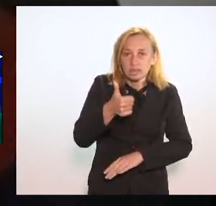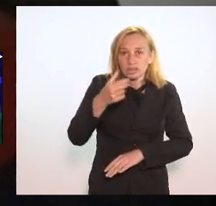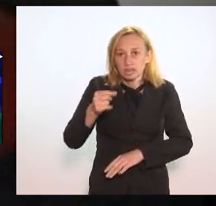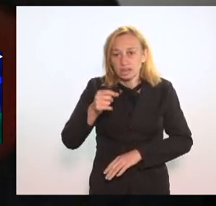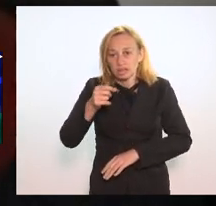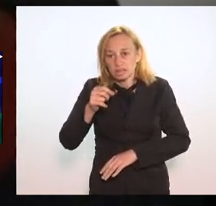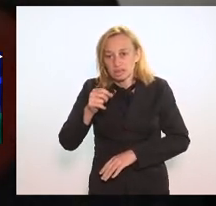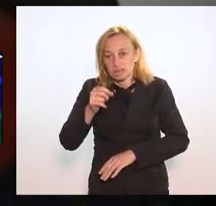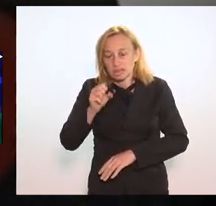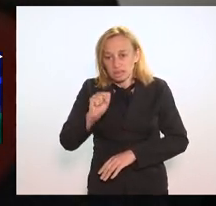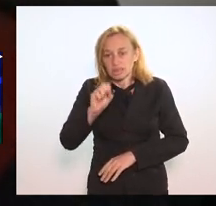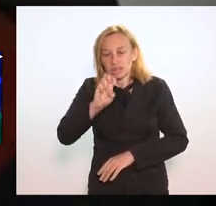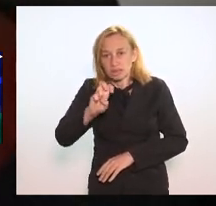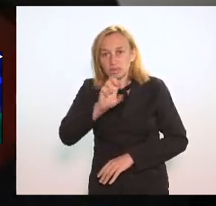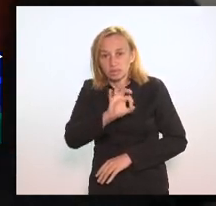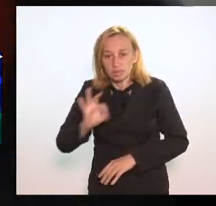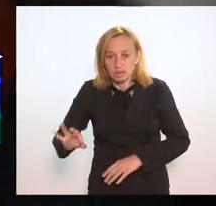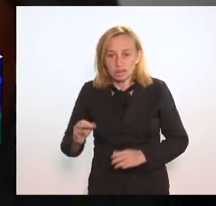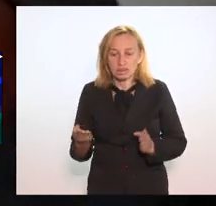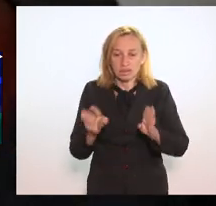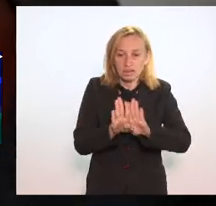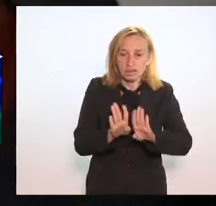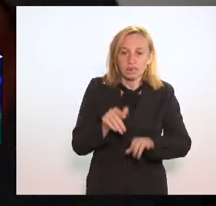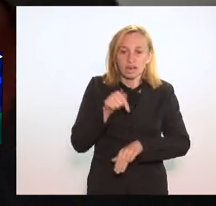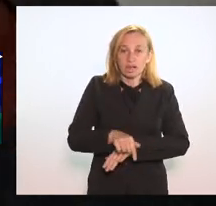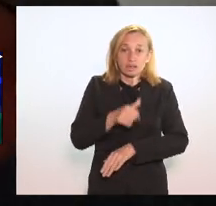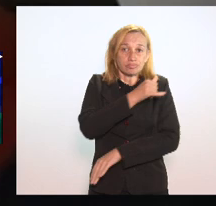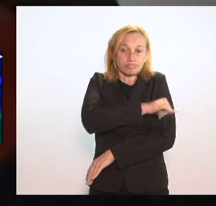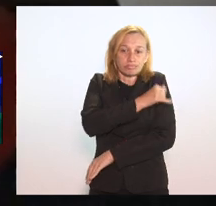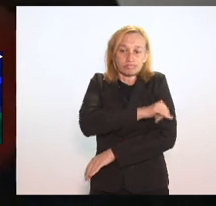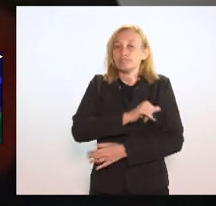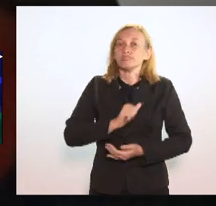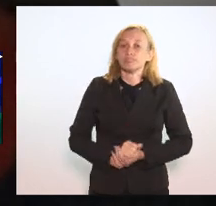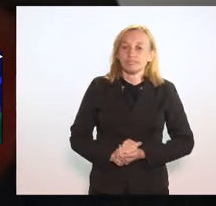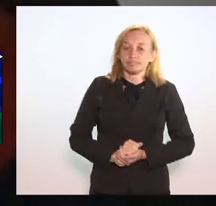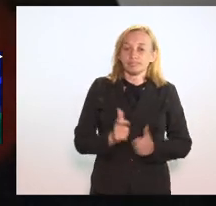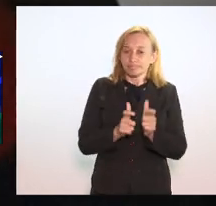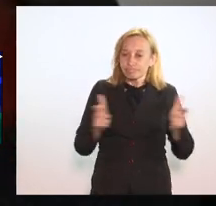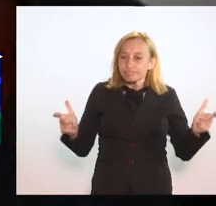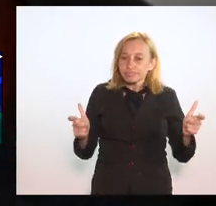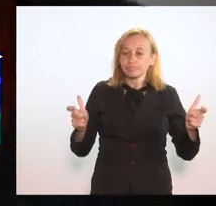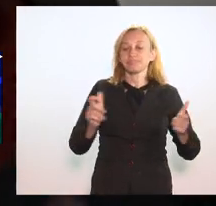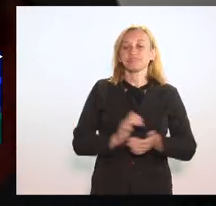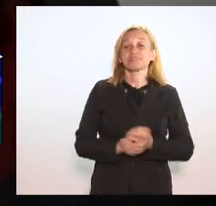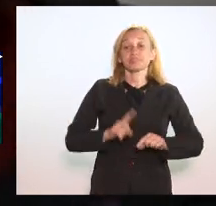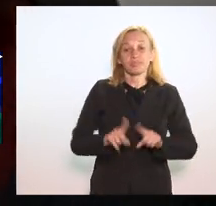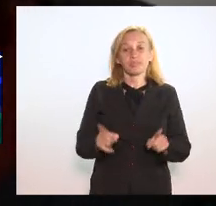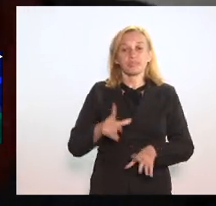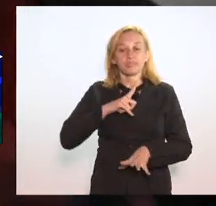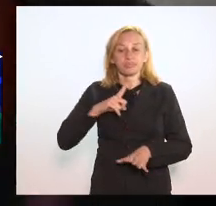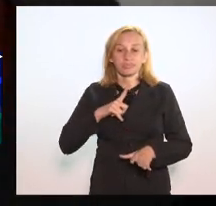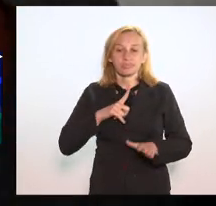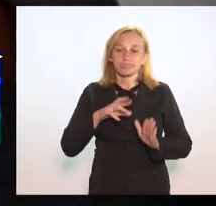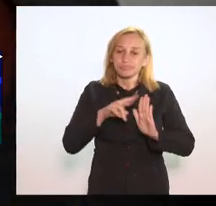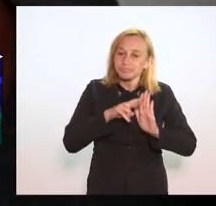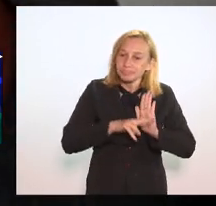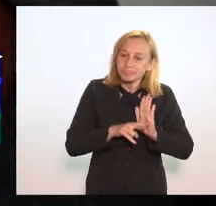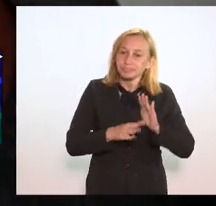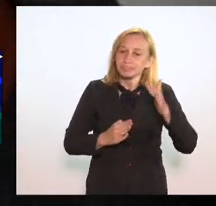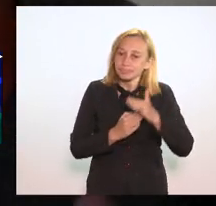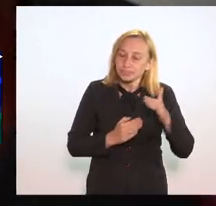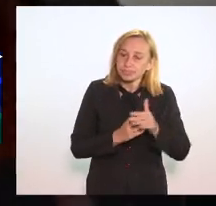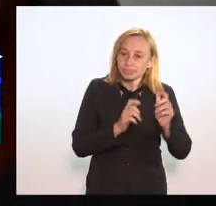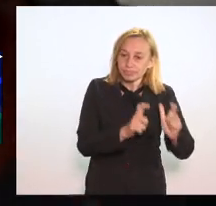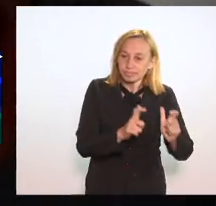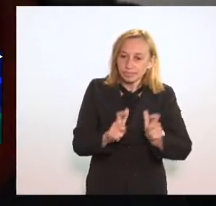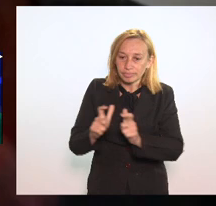ficar todo desconto para fechado Araraquara aqui no Rio de Janeiro mais complexa nossa cidade mas se nós tivermos medida de restrição